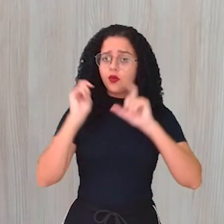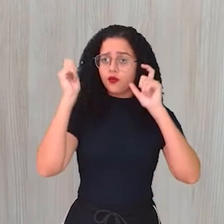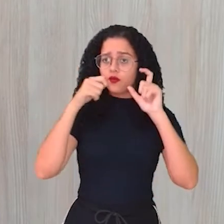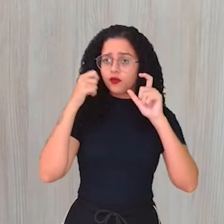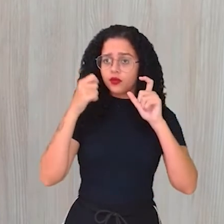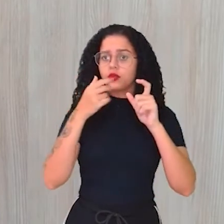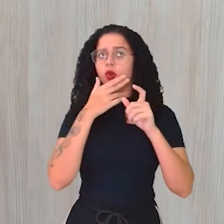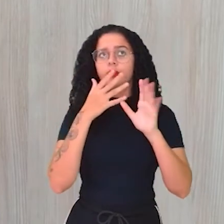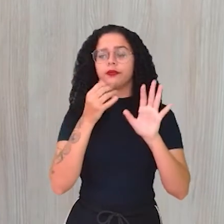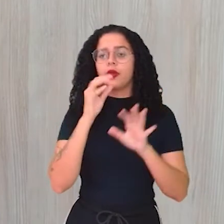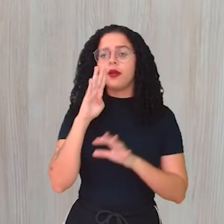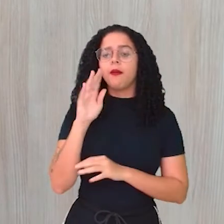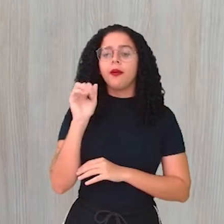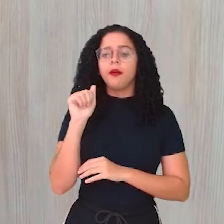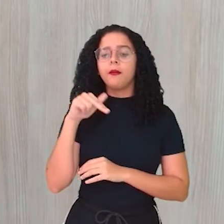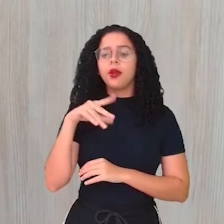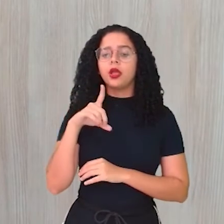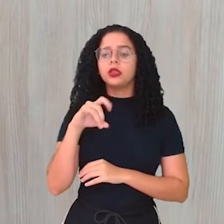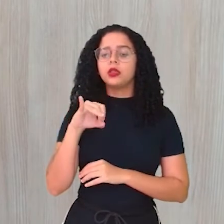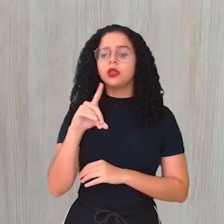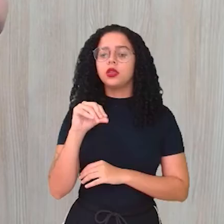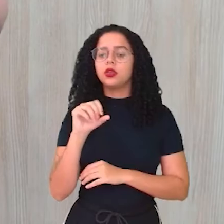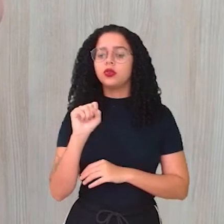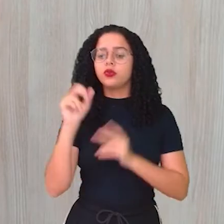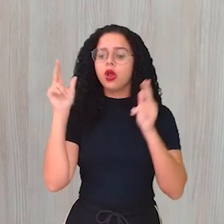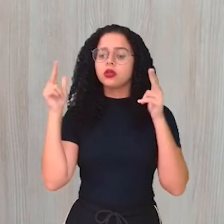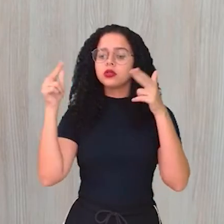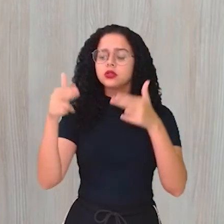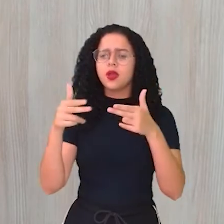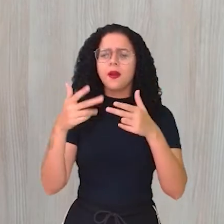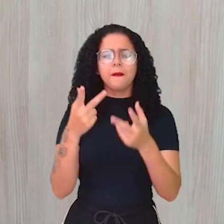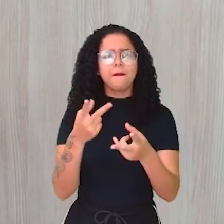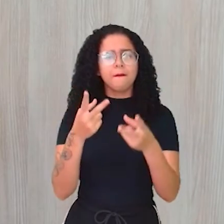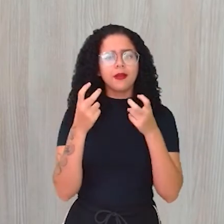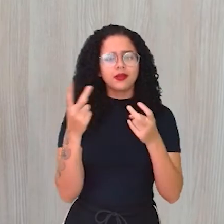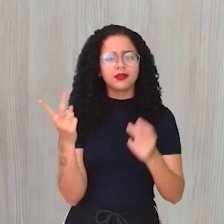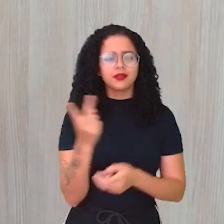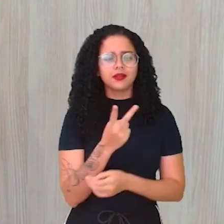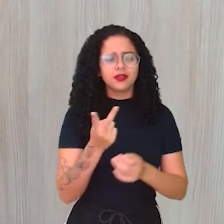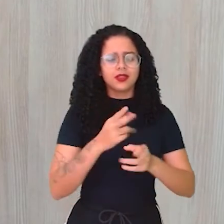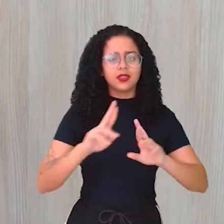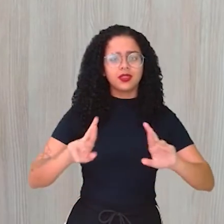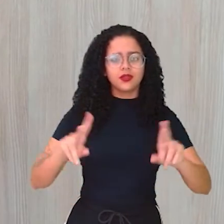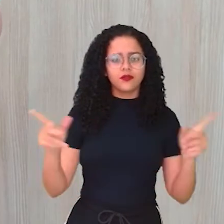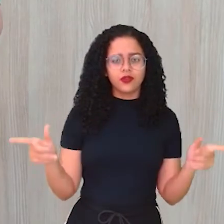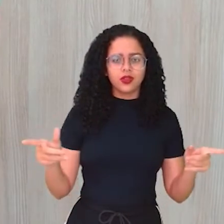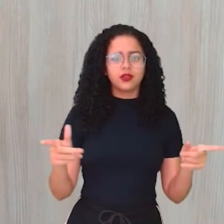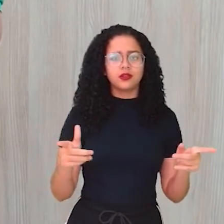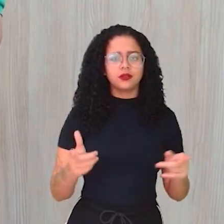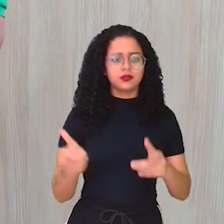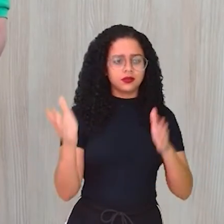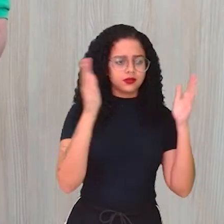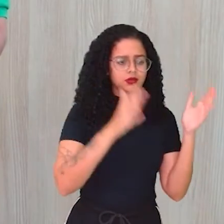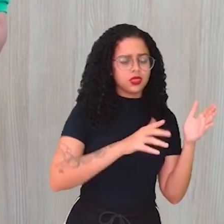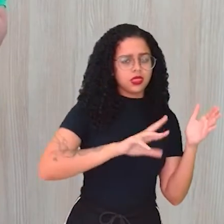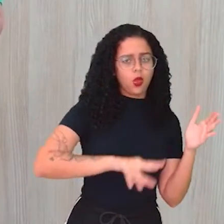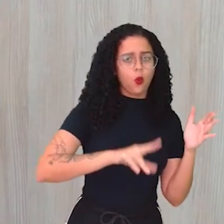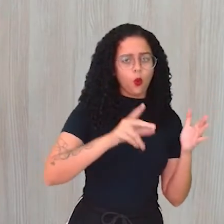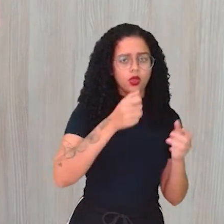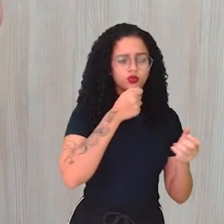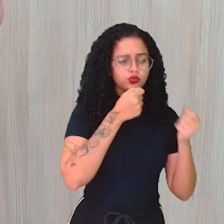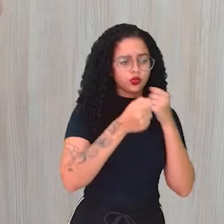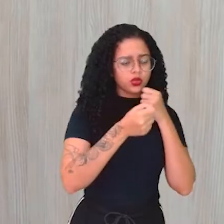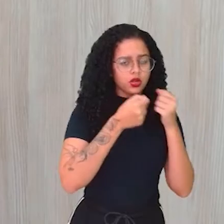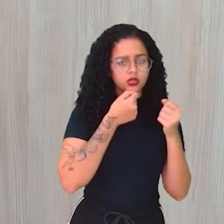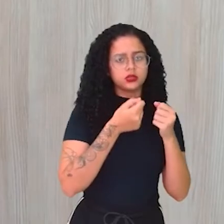bandidos assaltam, percebam que, ao noticiar, aquelas pessoas que não são jornalistas,